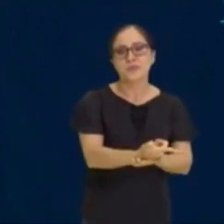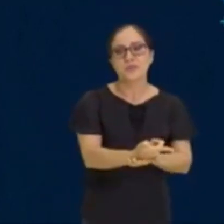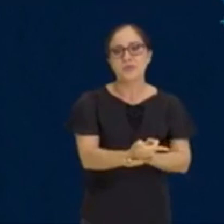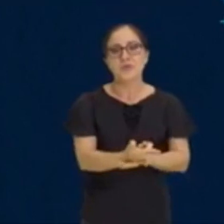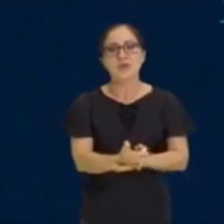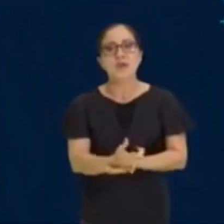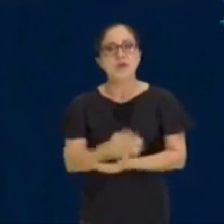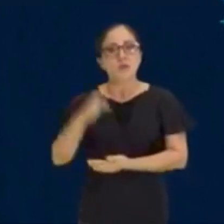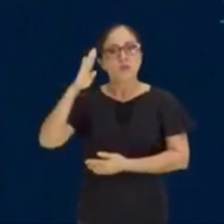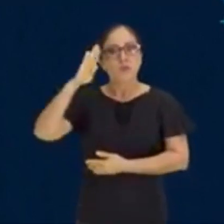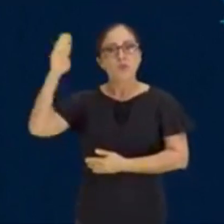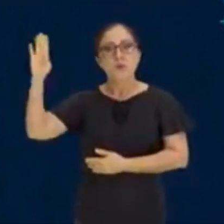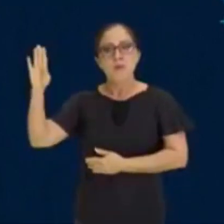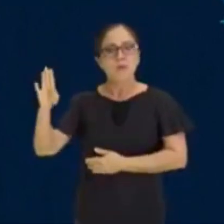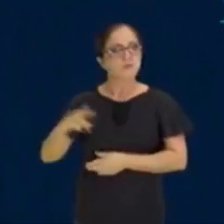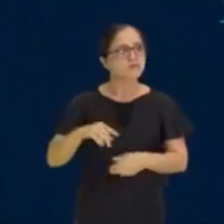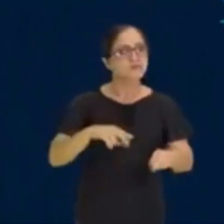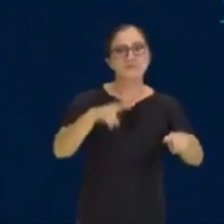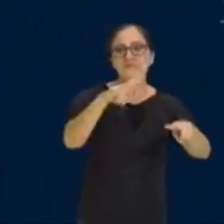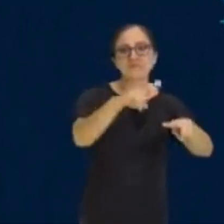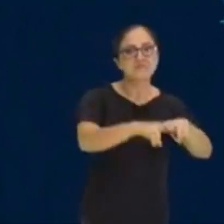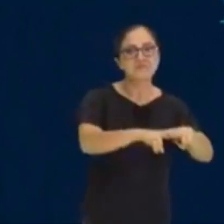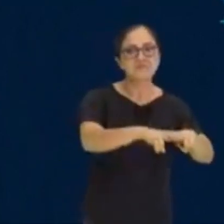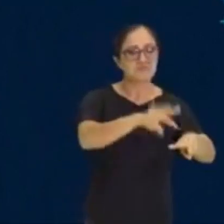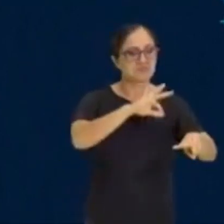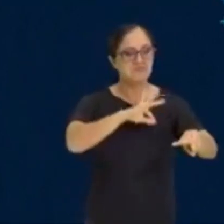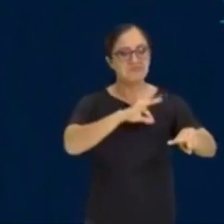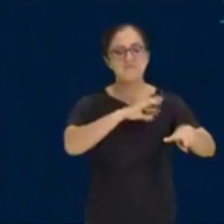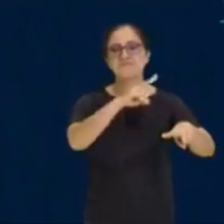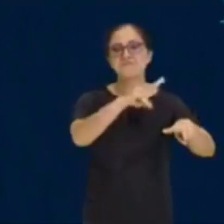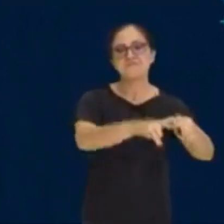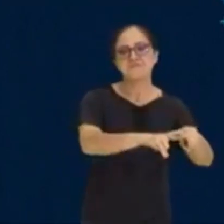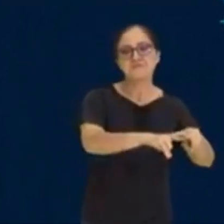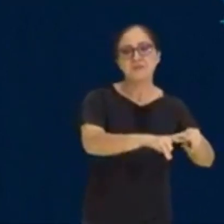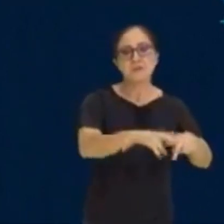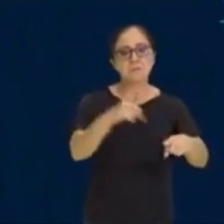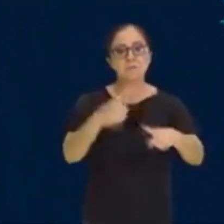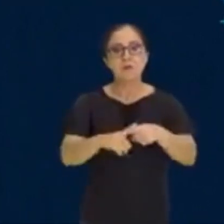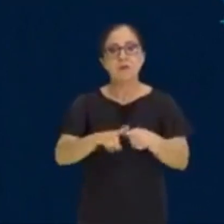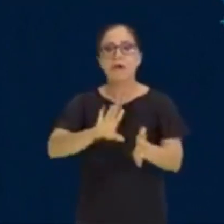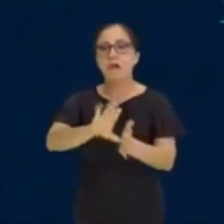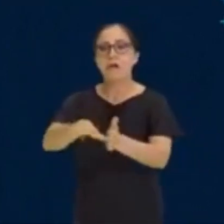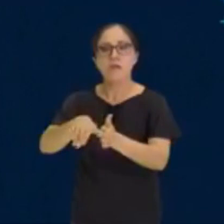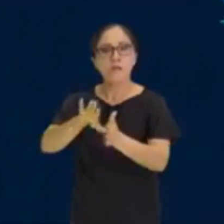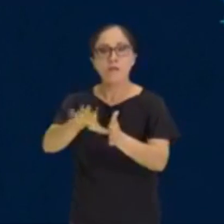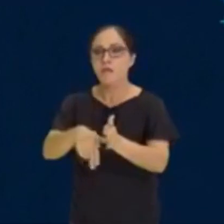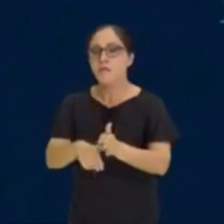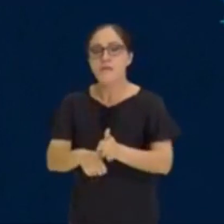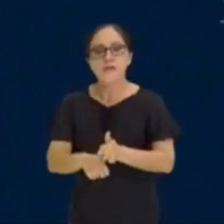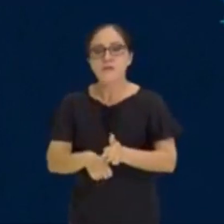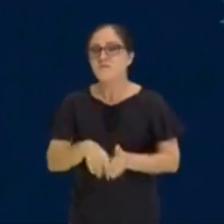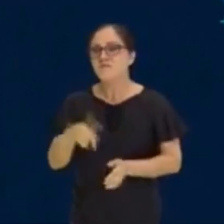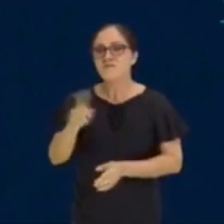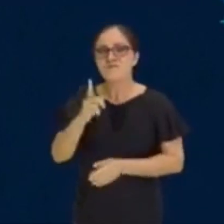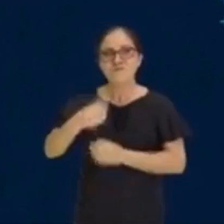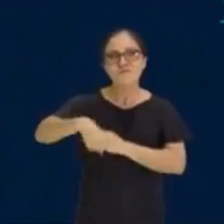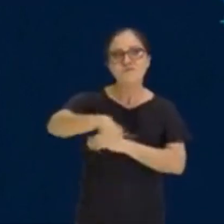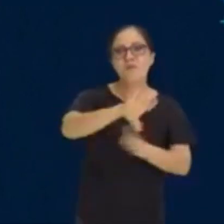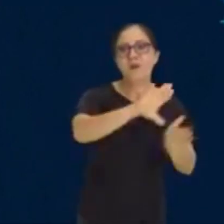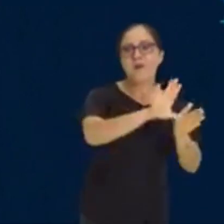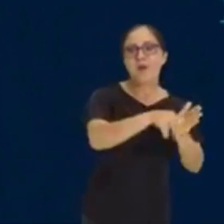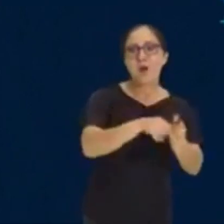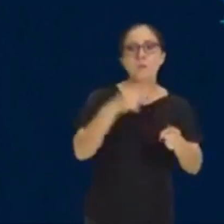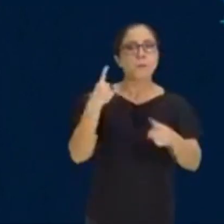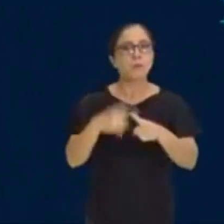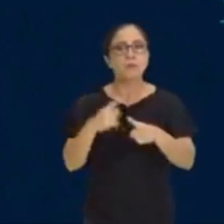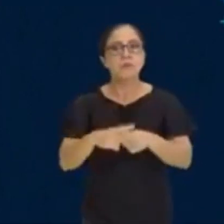prender, pois sabia que o ladrão também não estava lá. E o ladrão não saiu para roubar, pois sabia